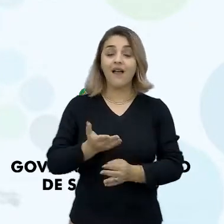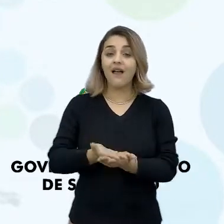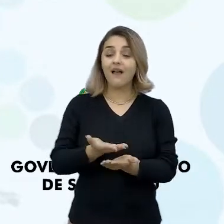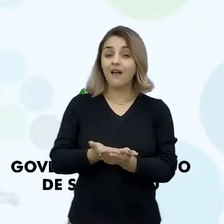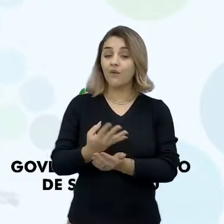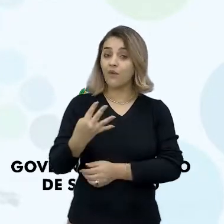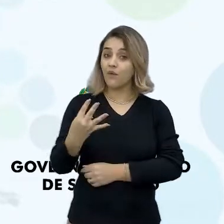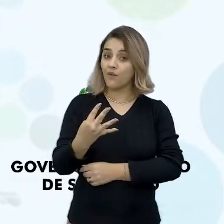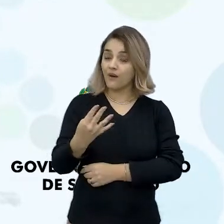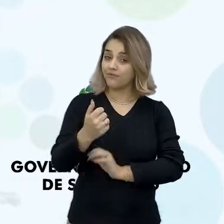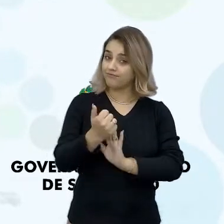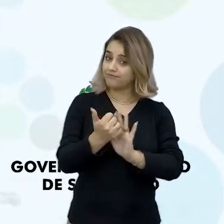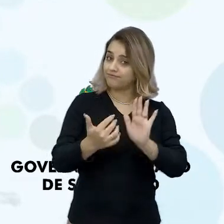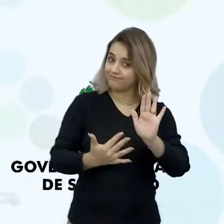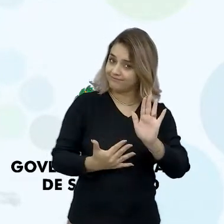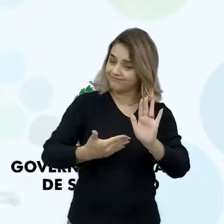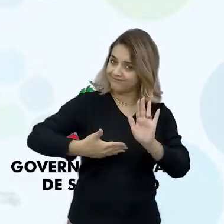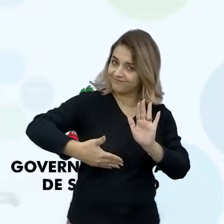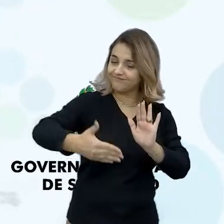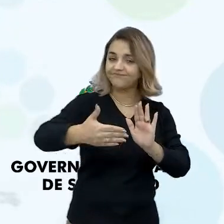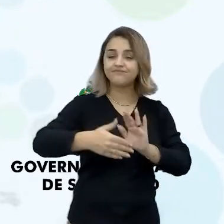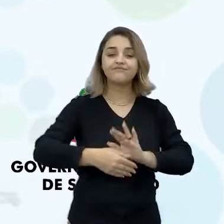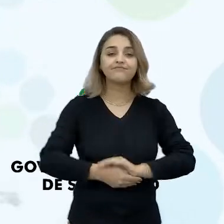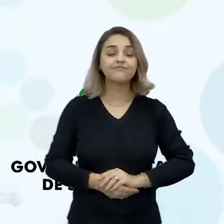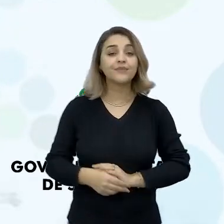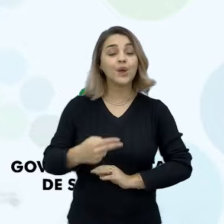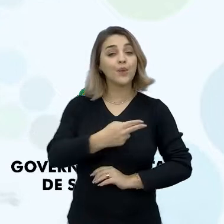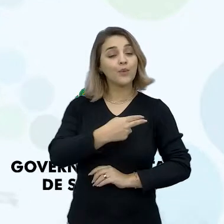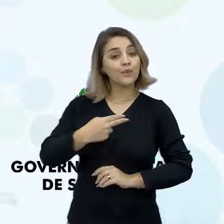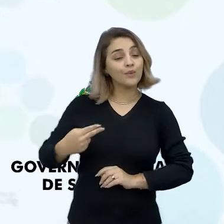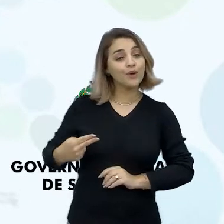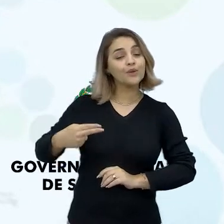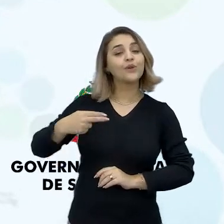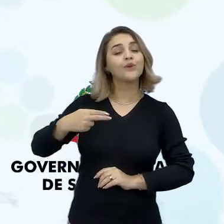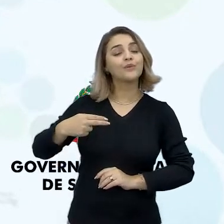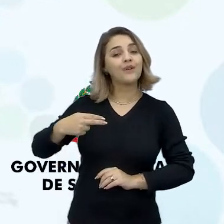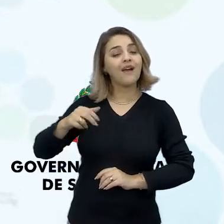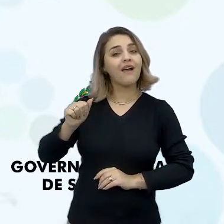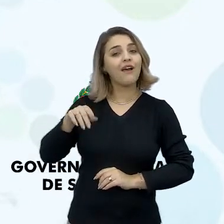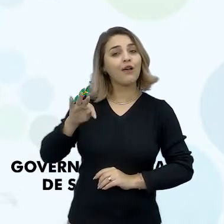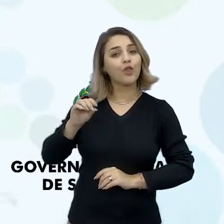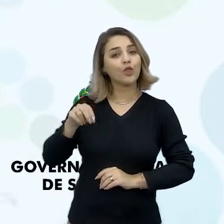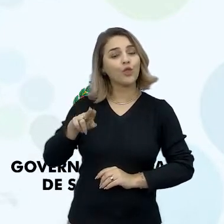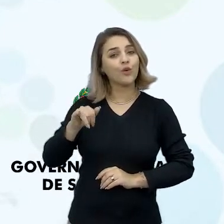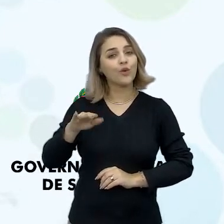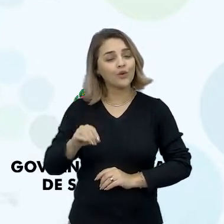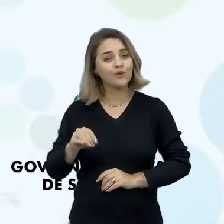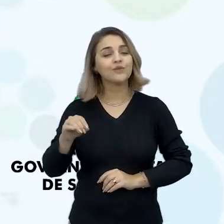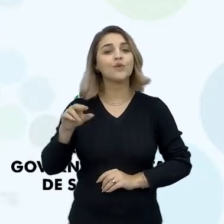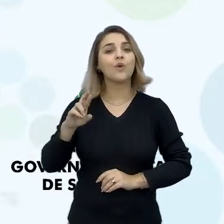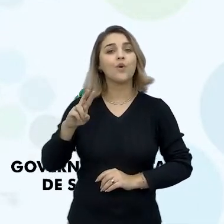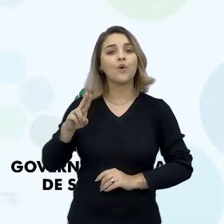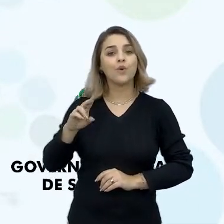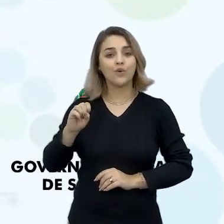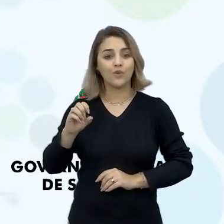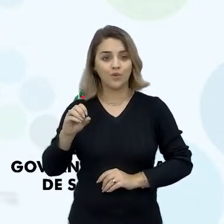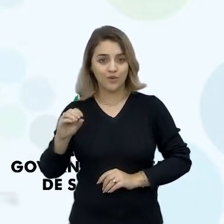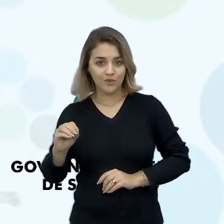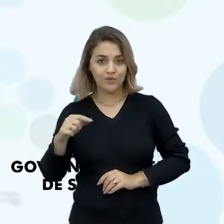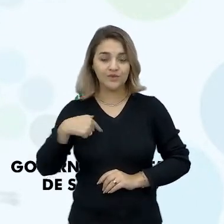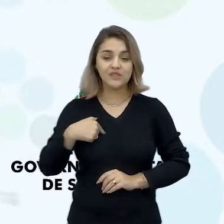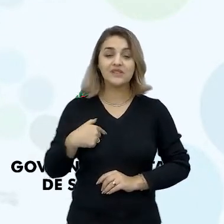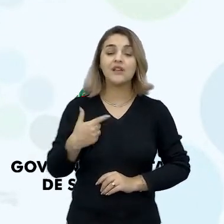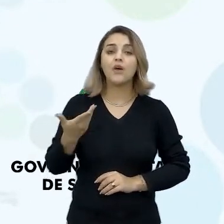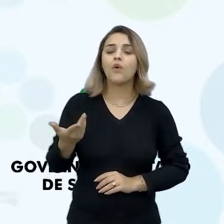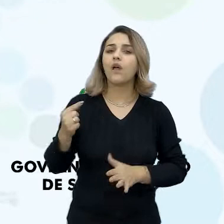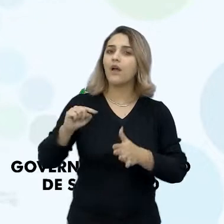4 desta atividade. Eu sou o professor Antônio Russo Júnior. O aprofundamento desta atividade é a